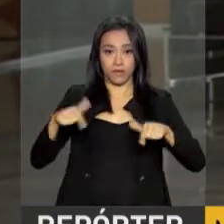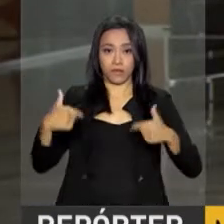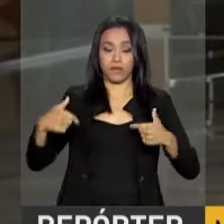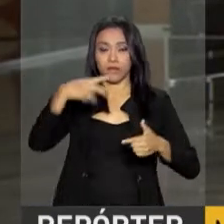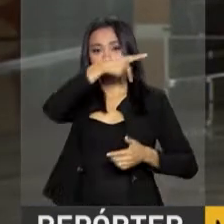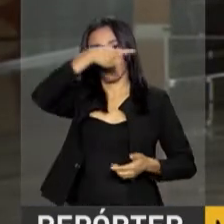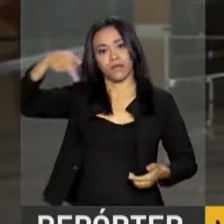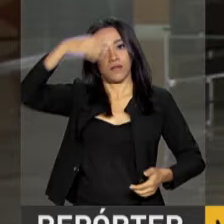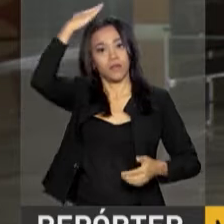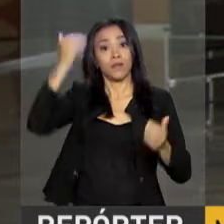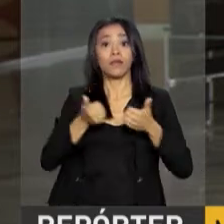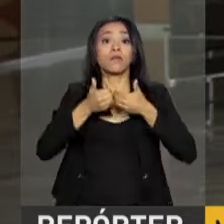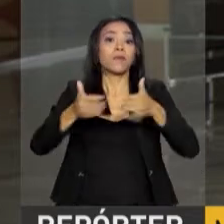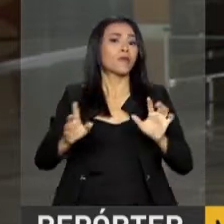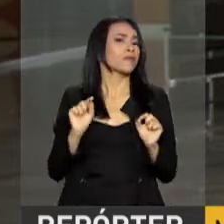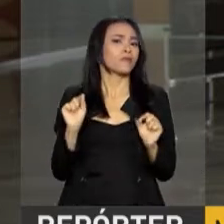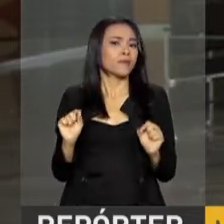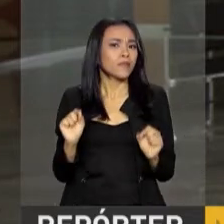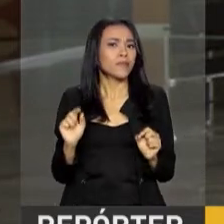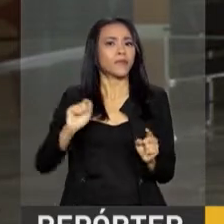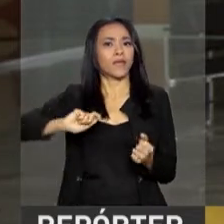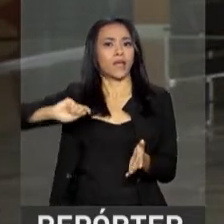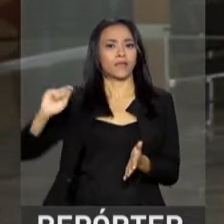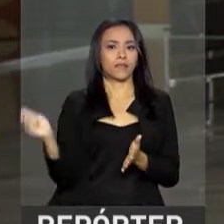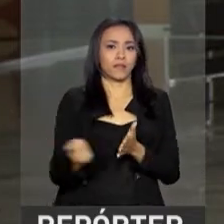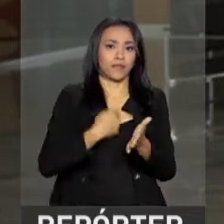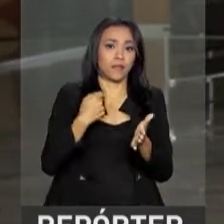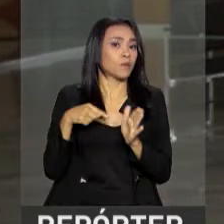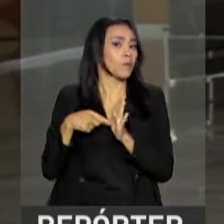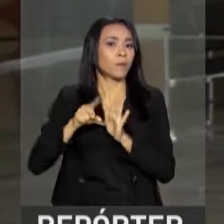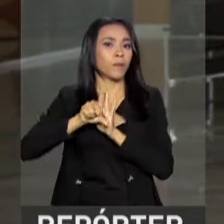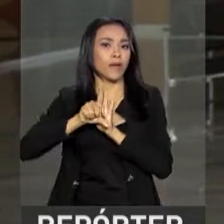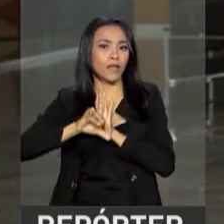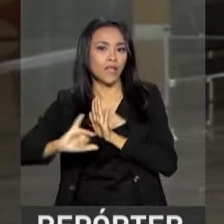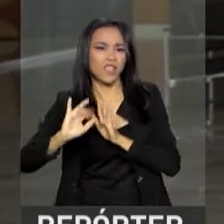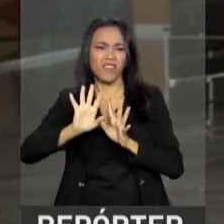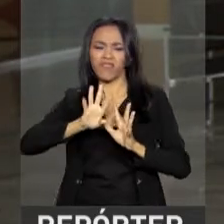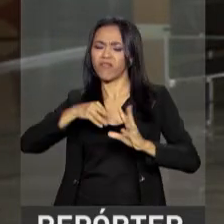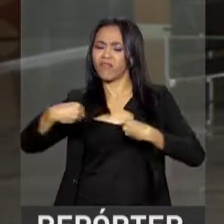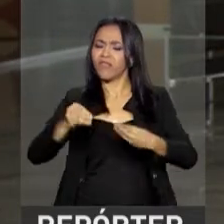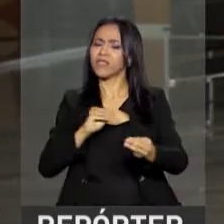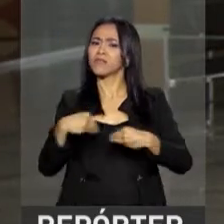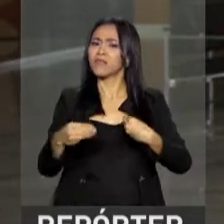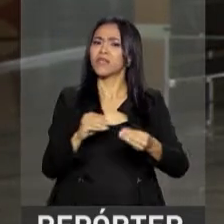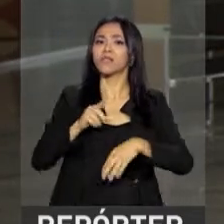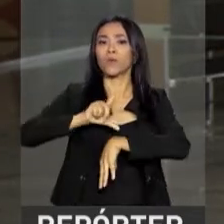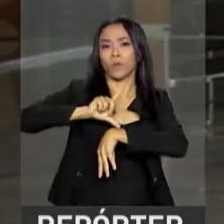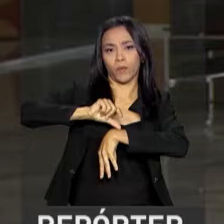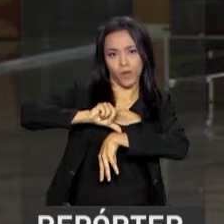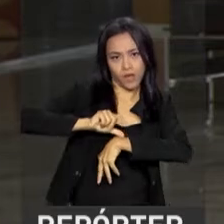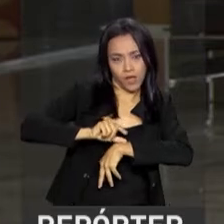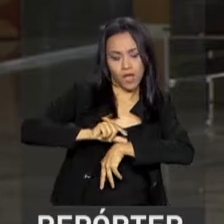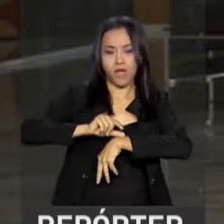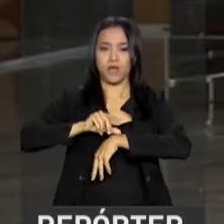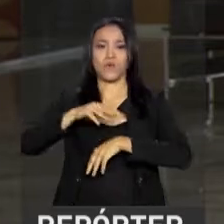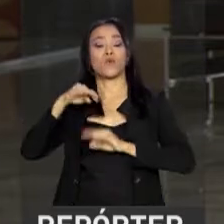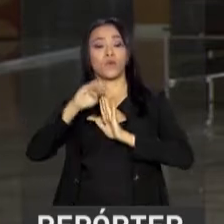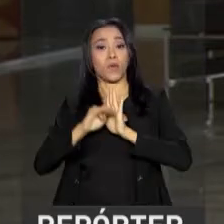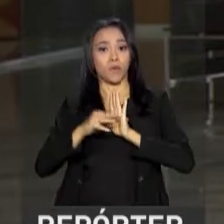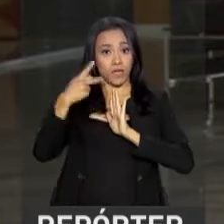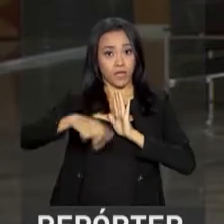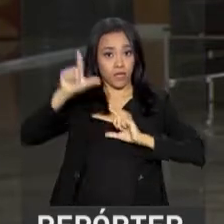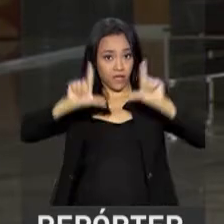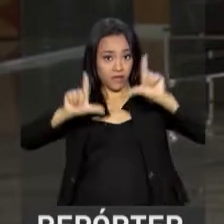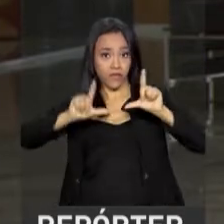temer hoje começa com a sanção da lei que flexibiliza o horário da transmissão do programa voz do brasil